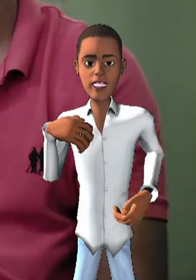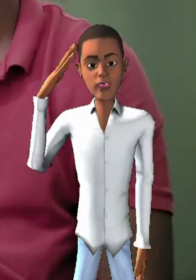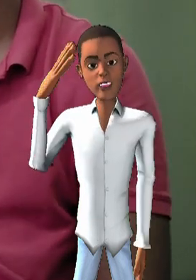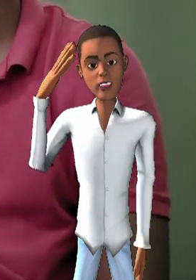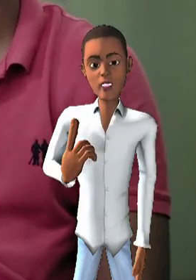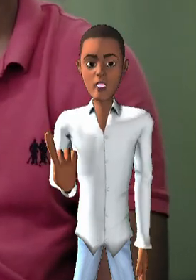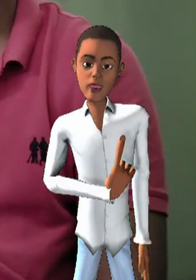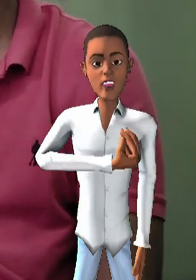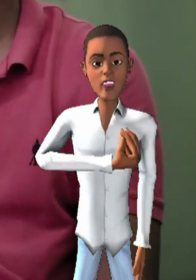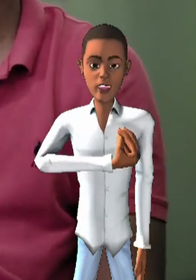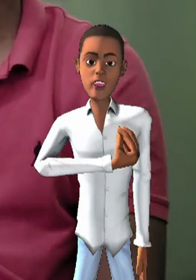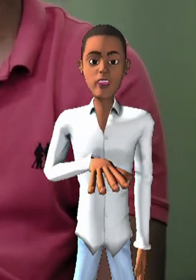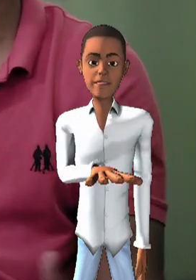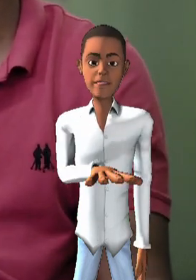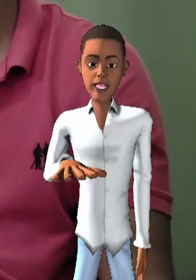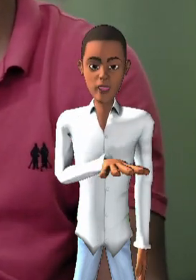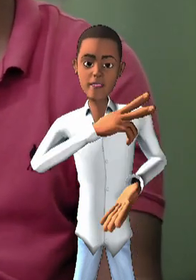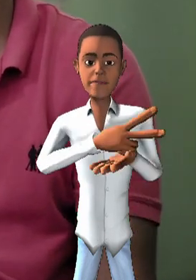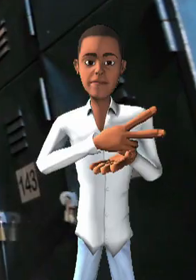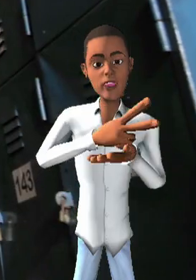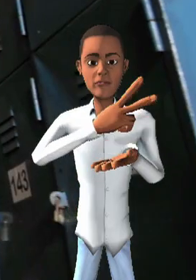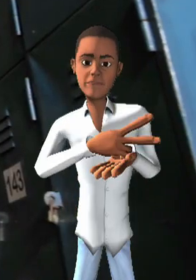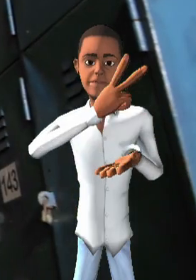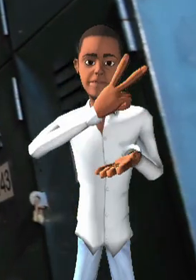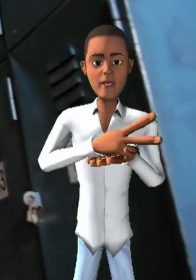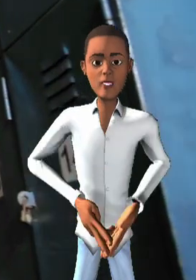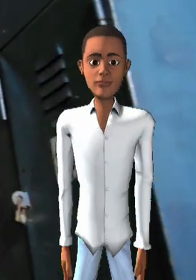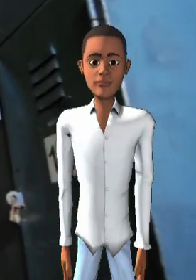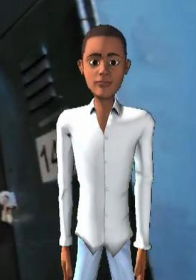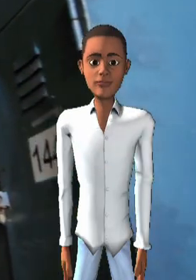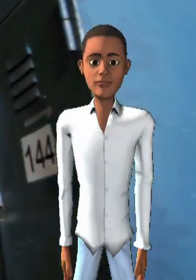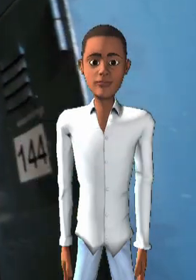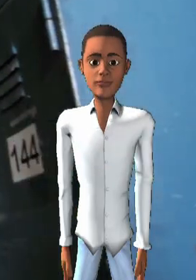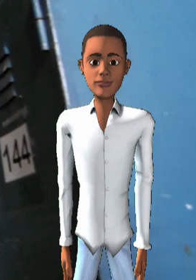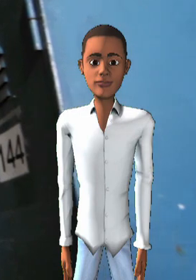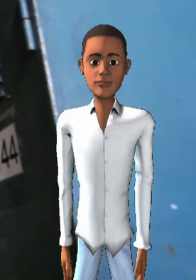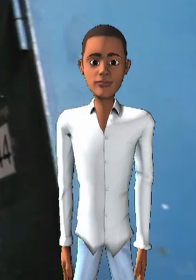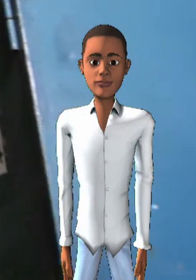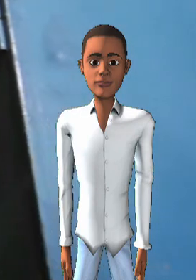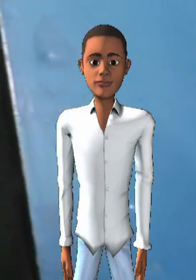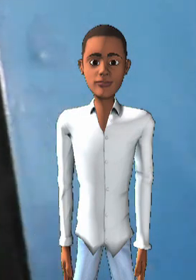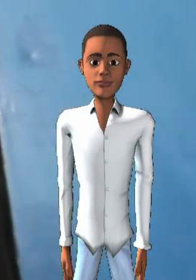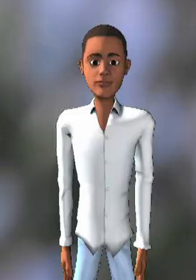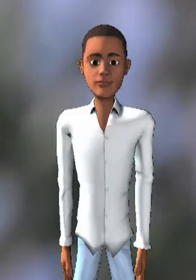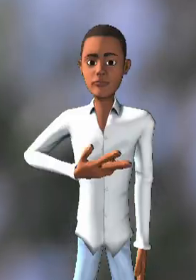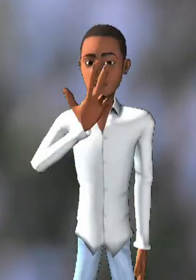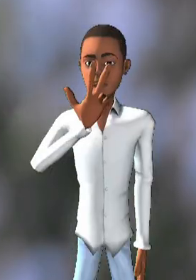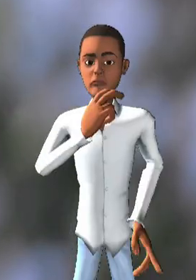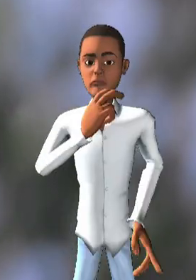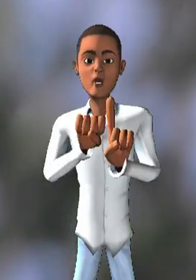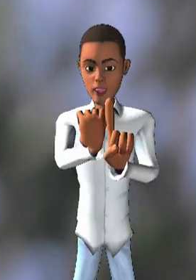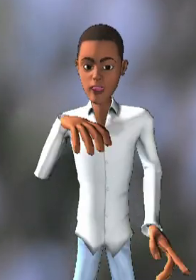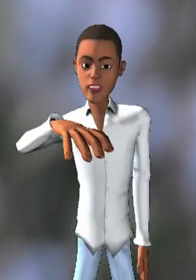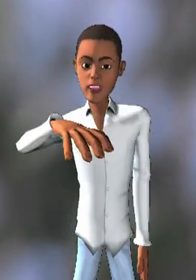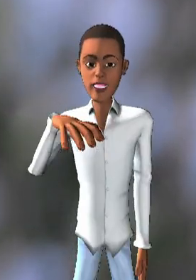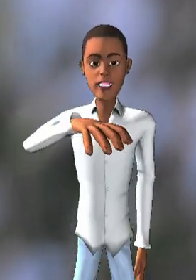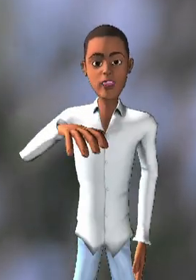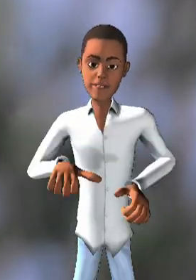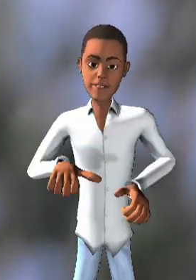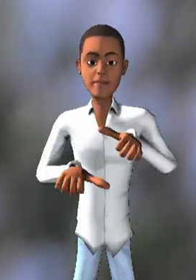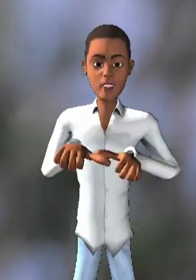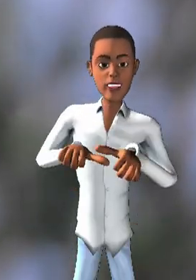outro, né? E entender que nós estamos no mesmo espaço. No corredor, armários de metal. Eu acho que não existe